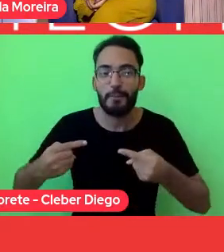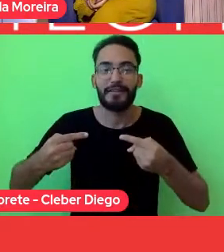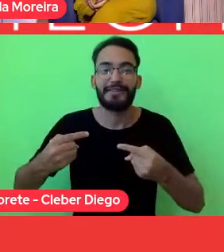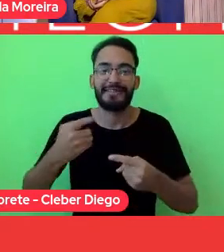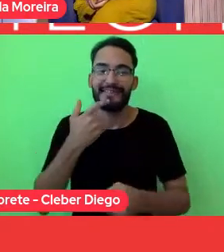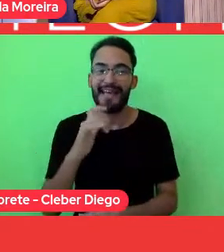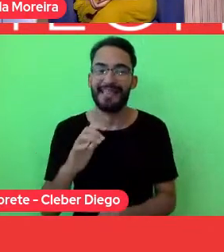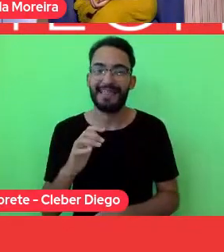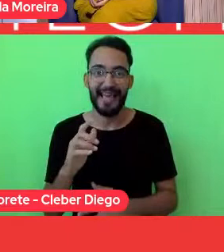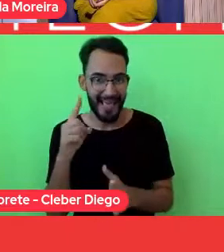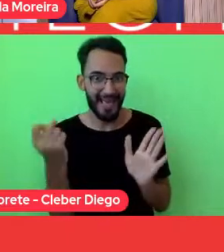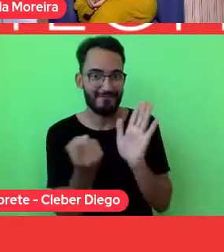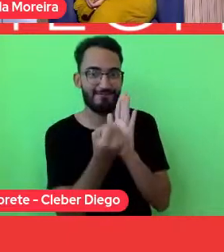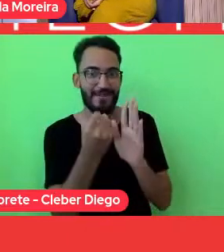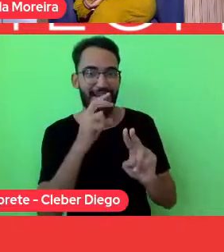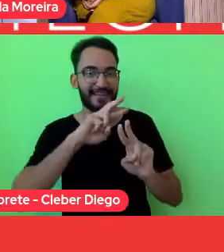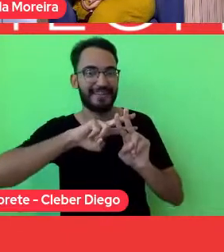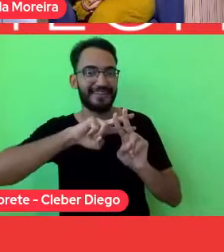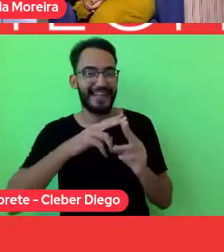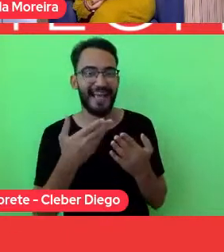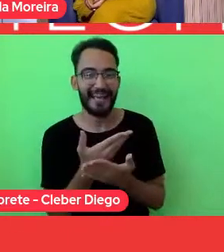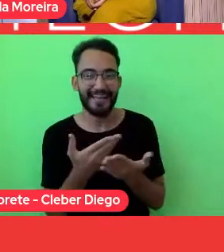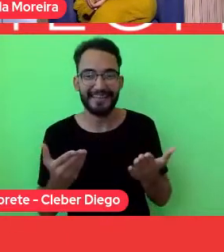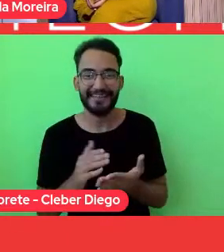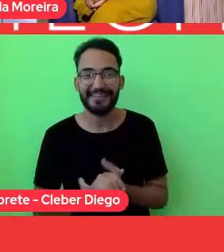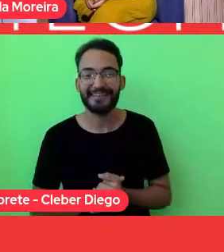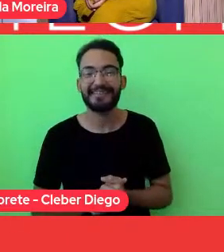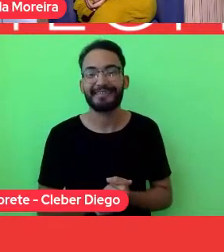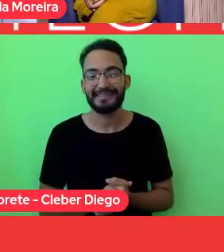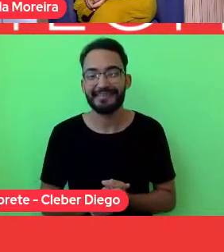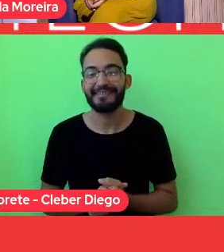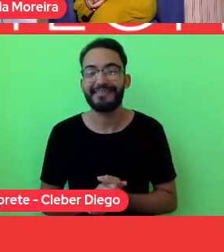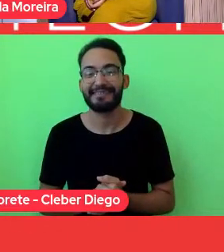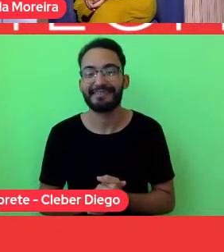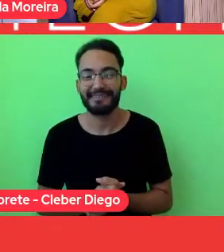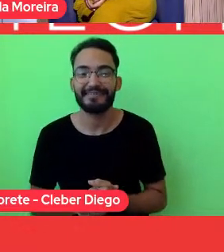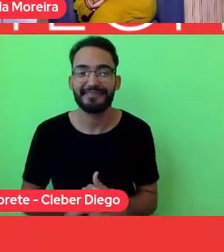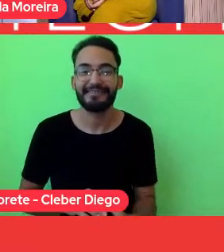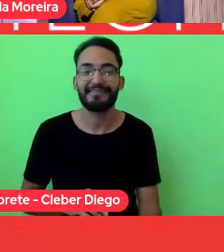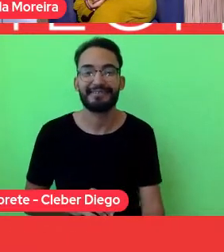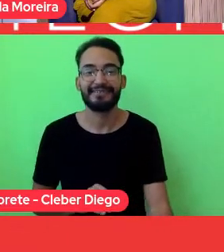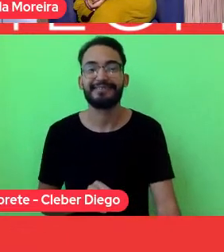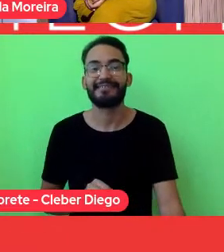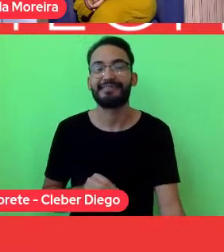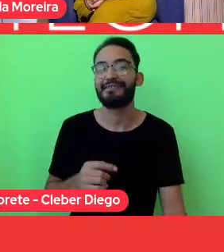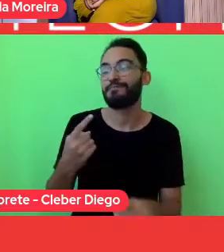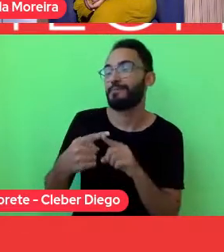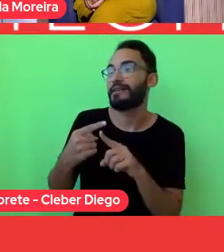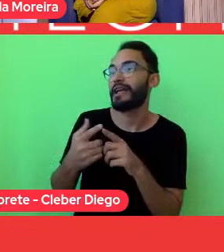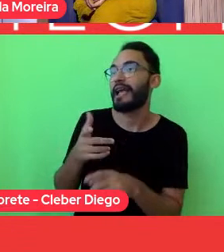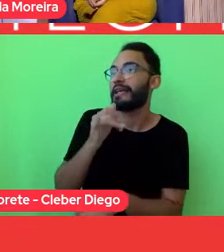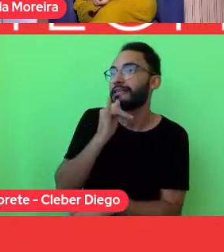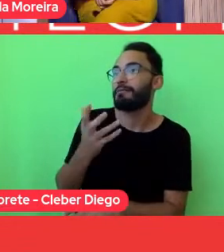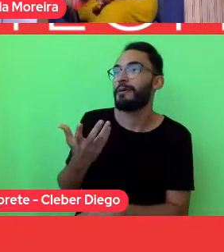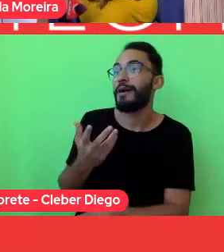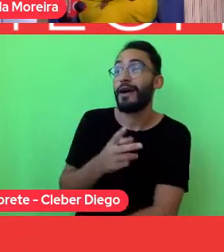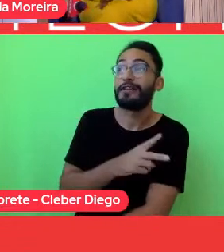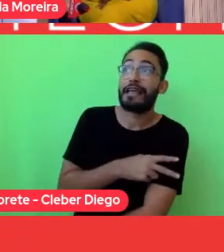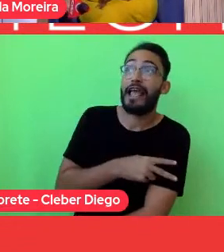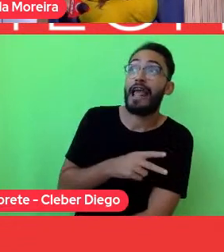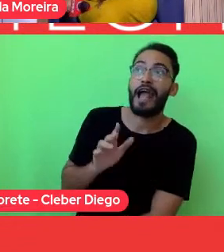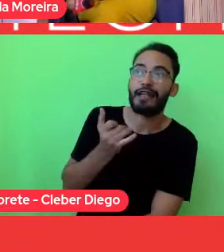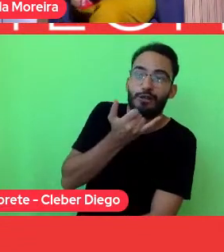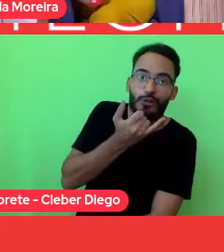viu? Vem competir, porque... Eu nem sei se eu posso estar falando isso, gerência, me desculpa.